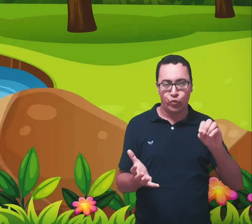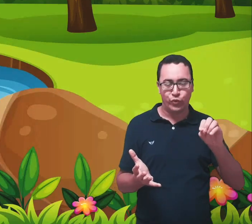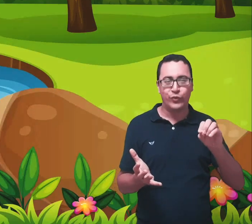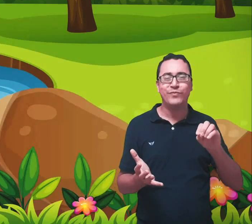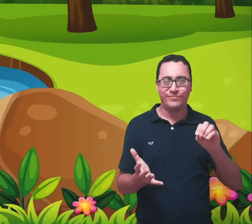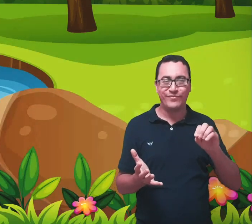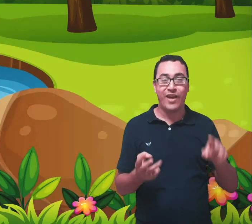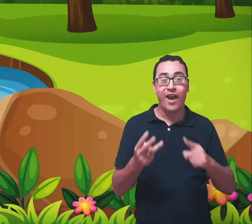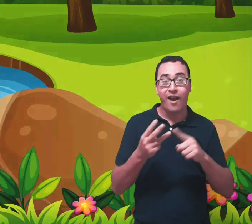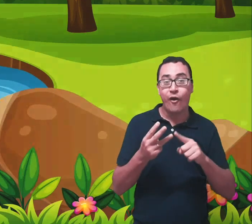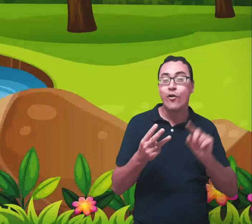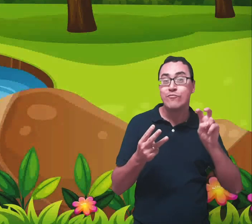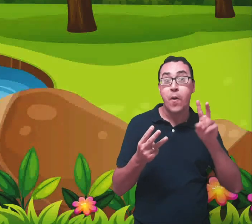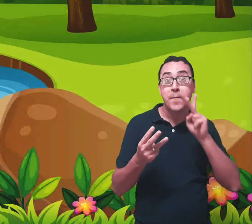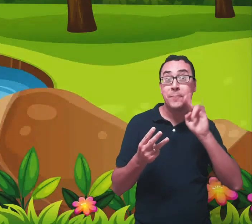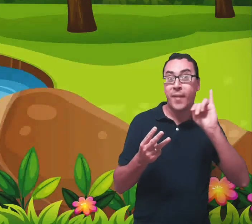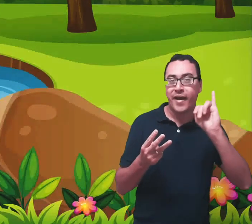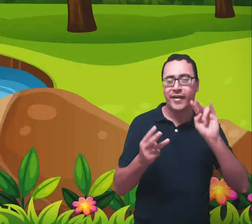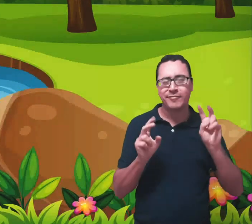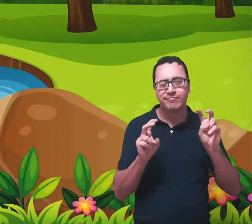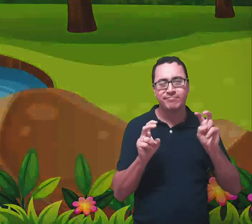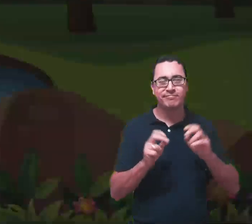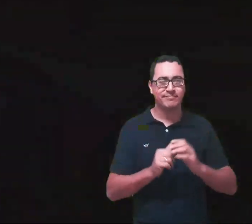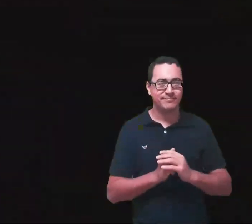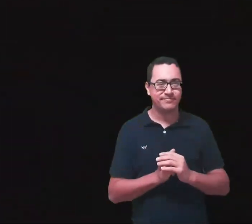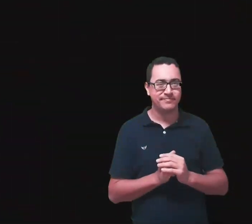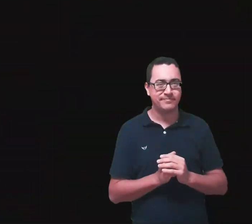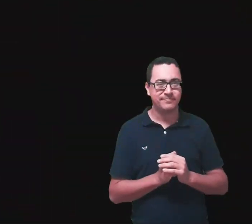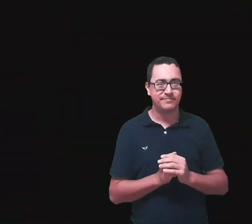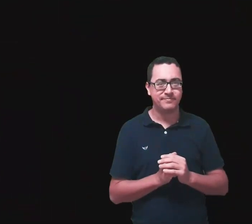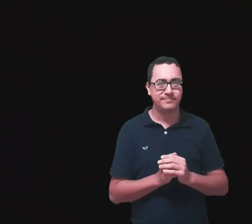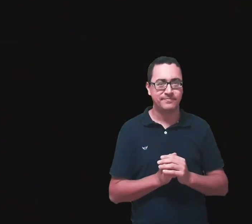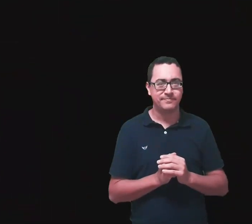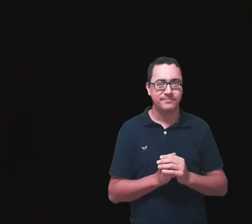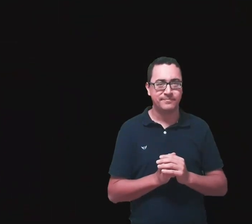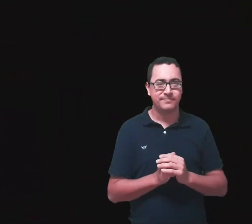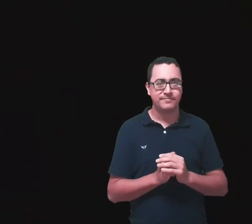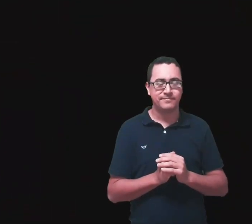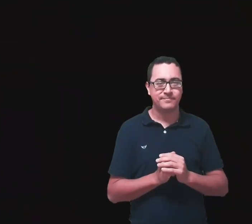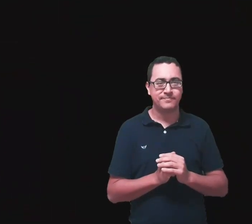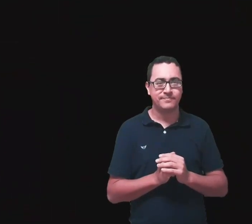E agora com vocês, o papai da família!